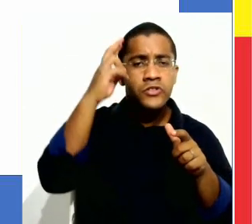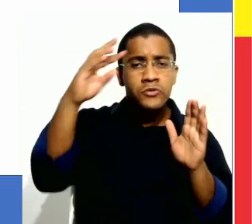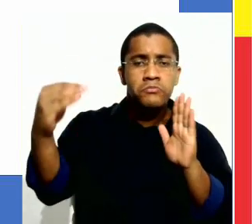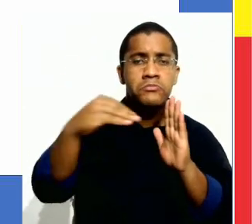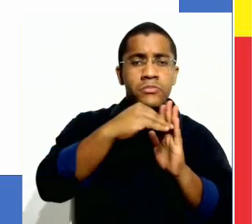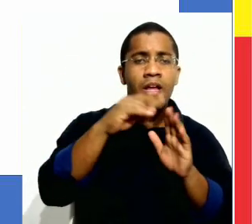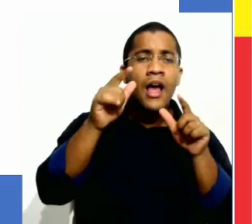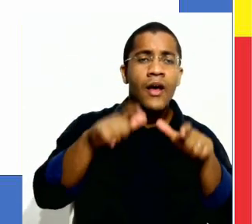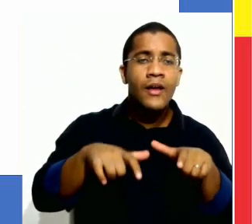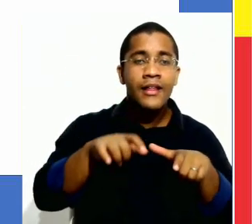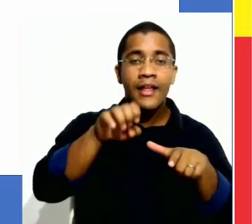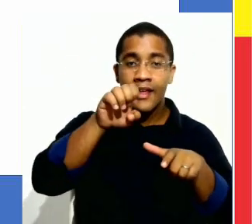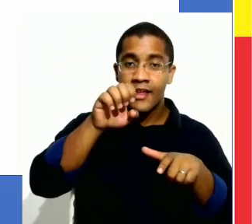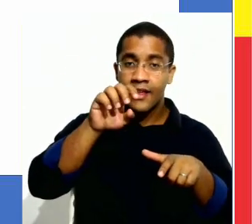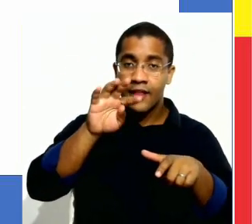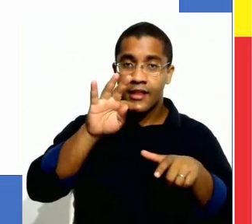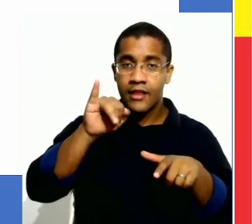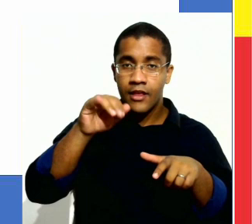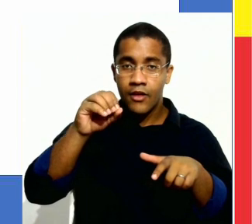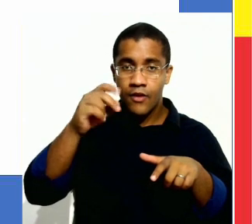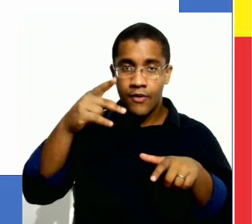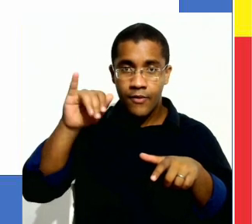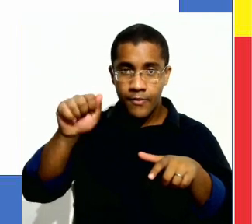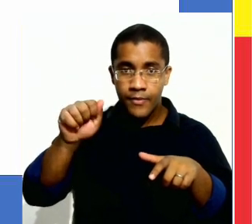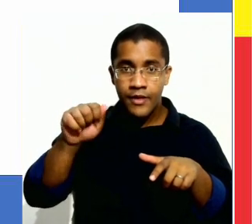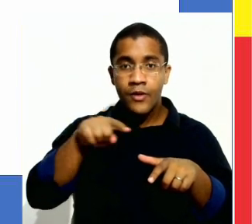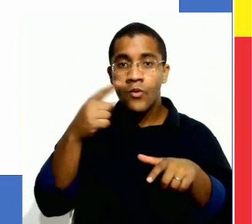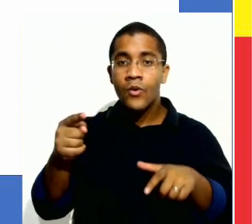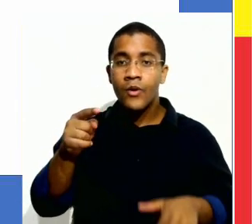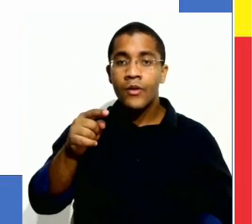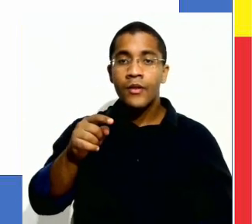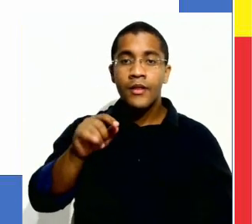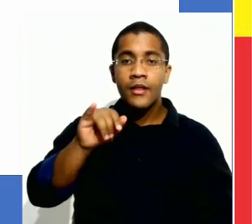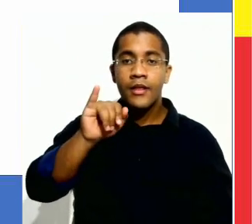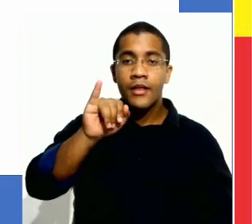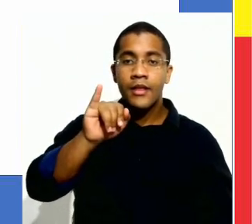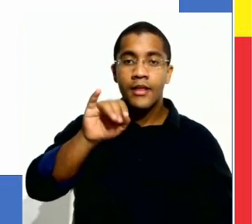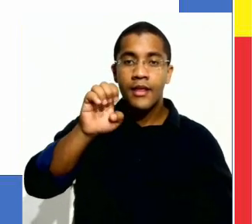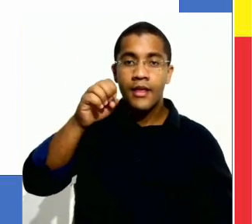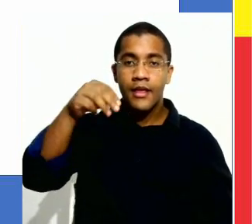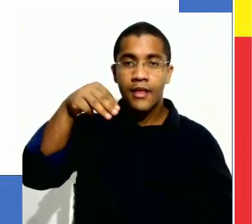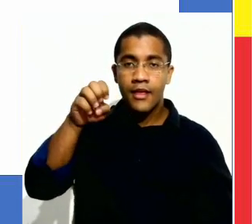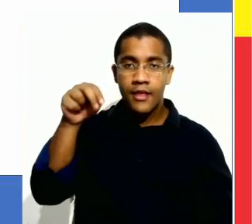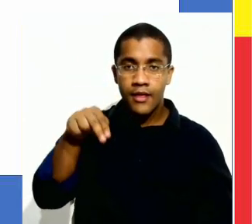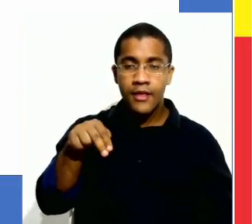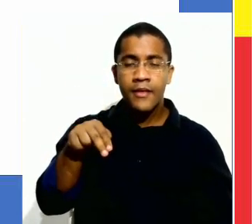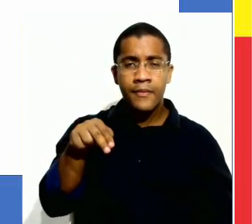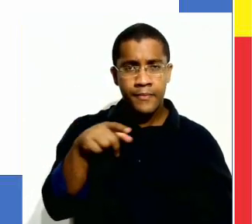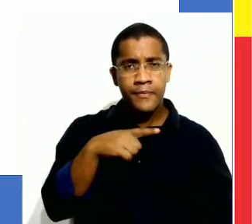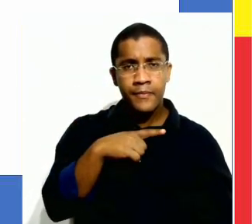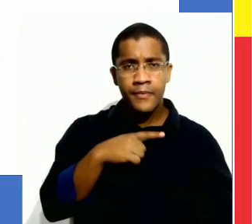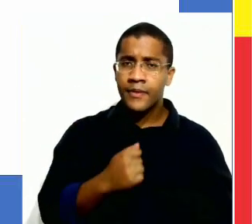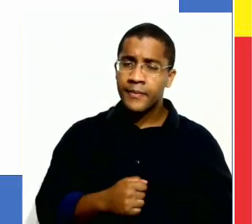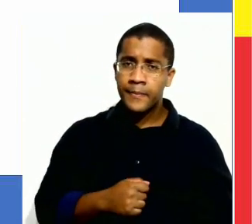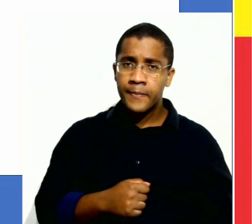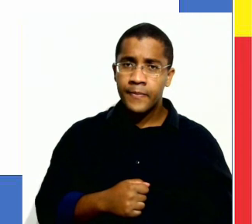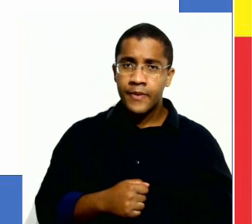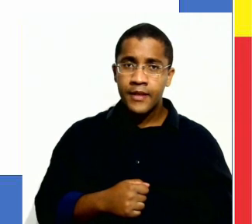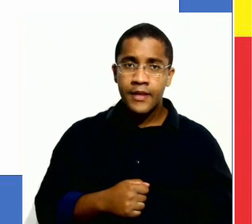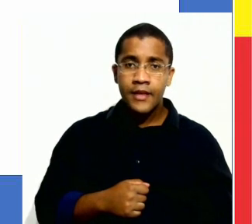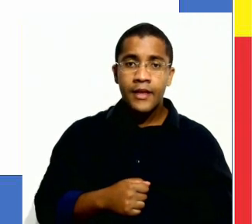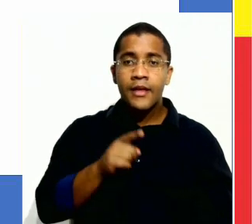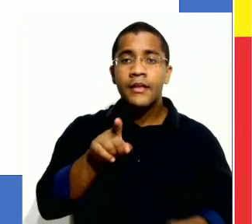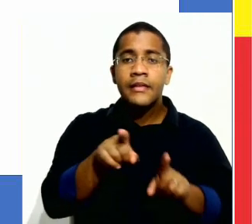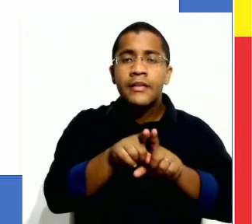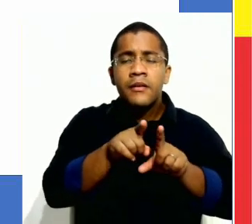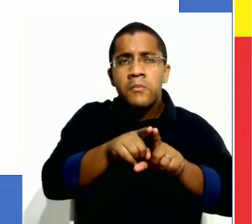né? E o que se sabe é fruto de quê, pessoal? De estudos arqueológicos e dos